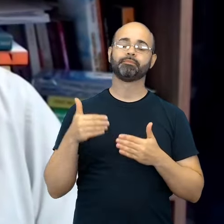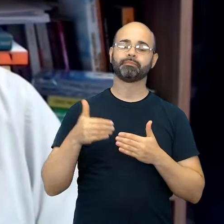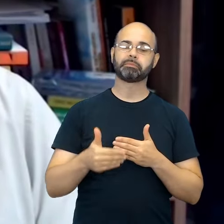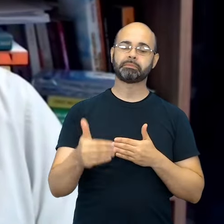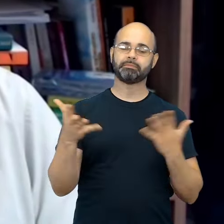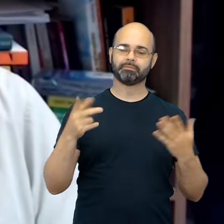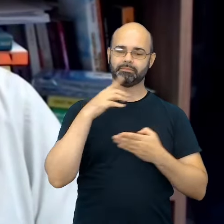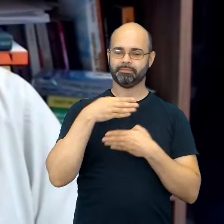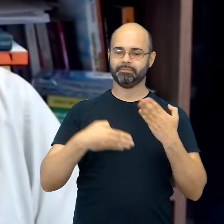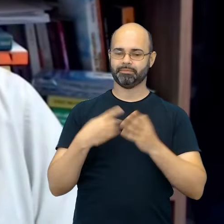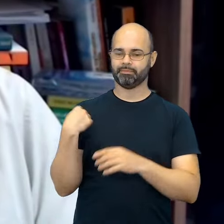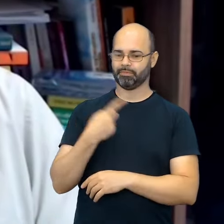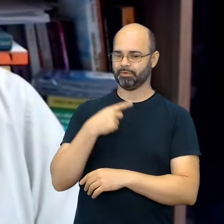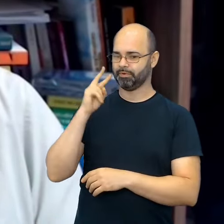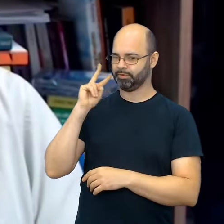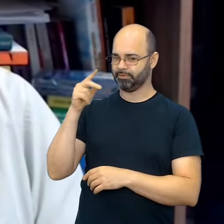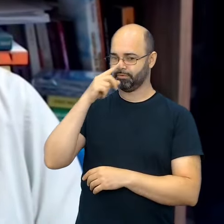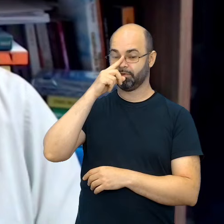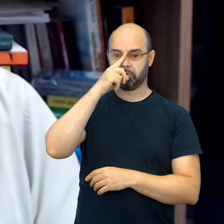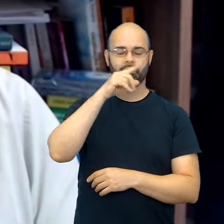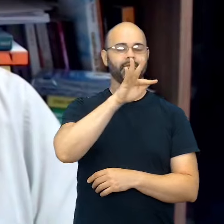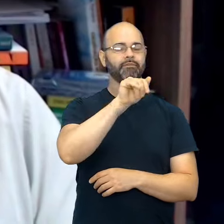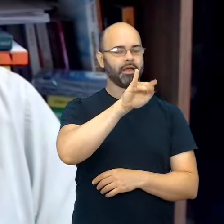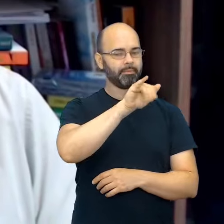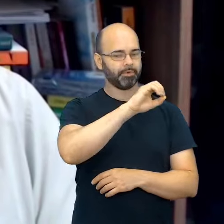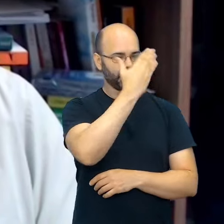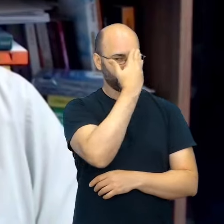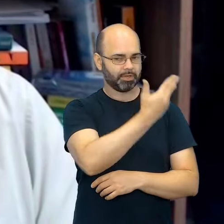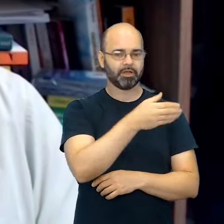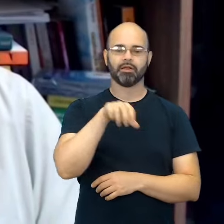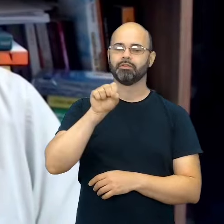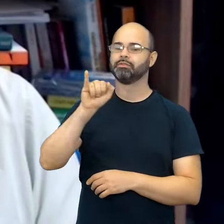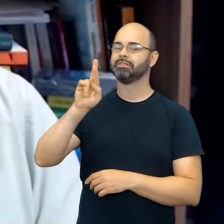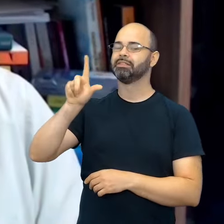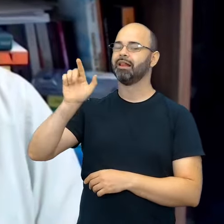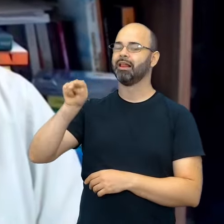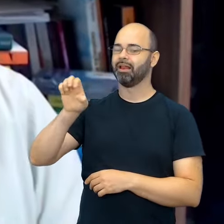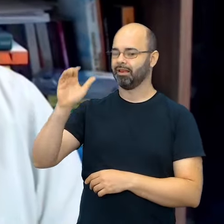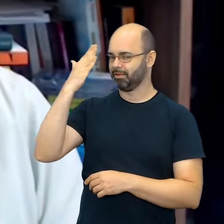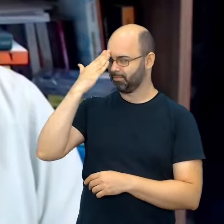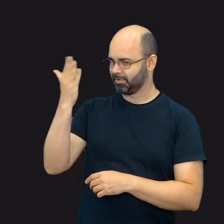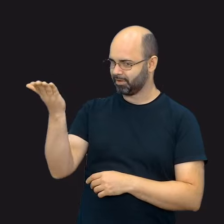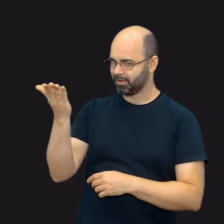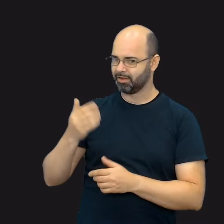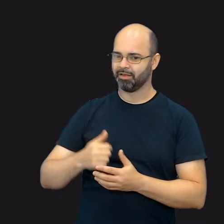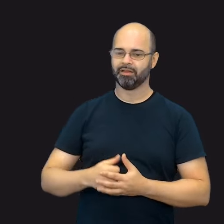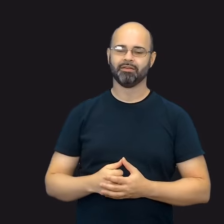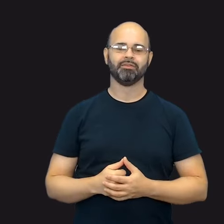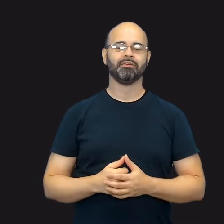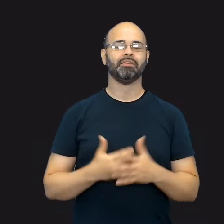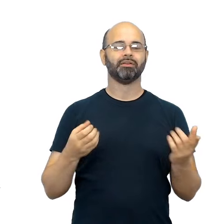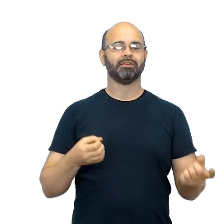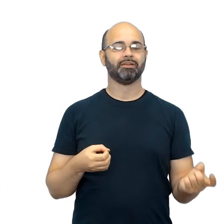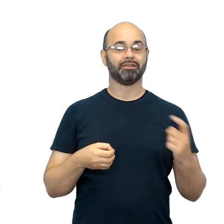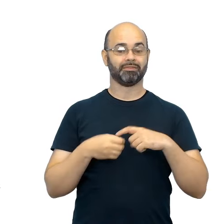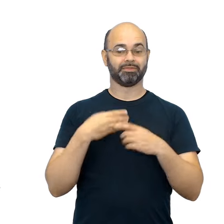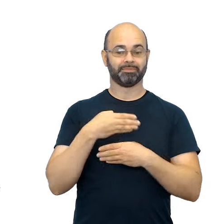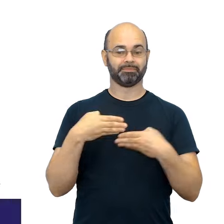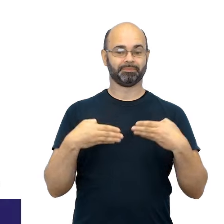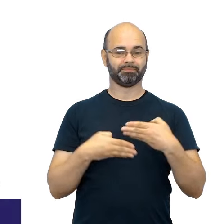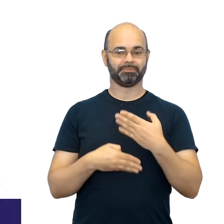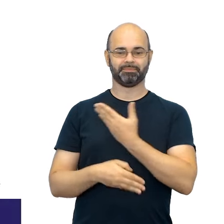nossa tela. Obrigado, Fábio, obrigado, Sirlene, pelas contribuições, e vou voltar aqui para a nossa tela